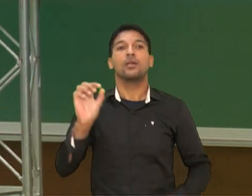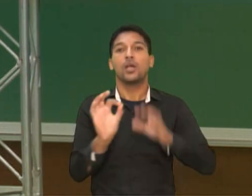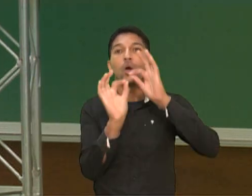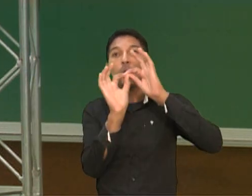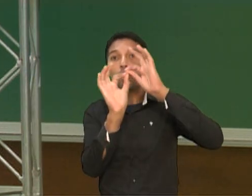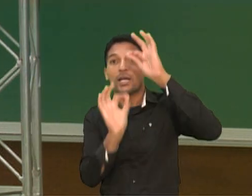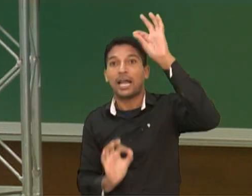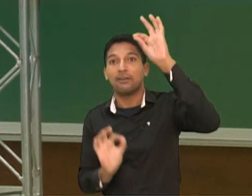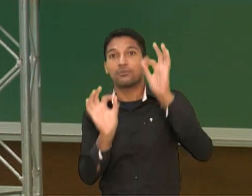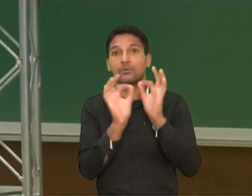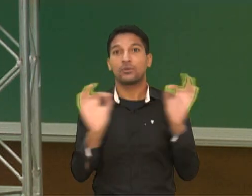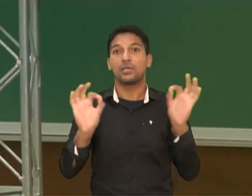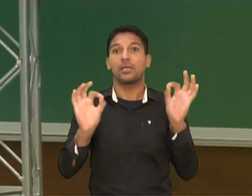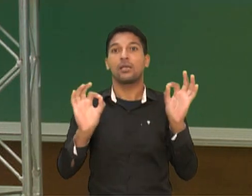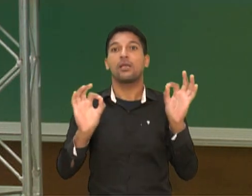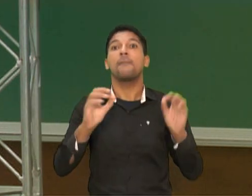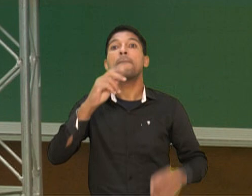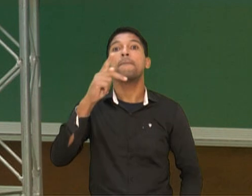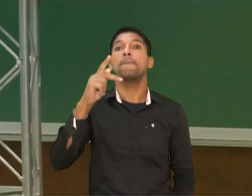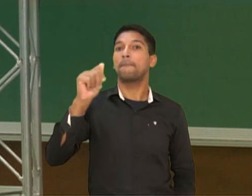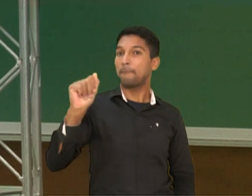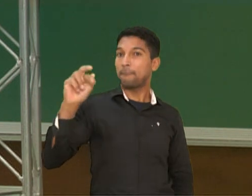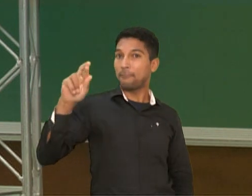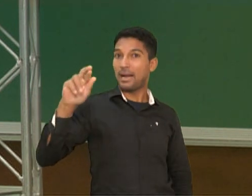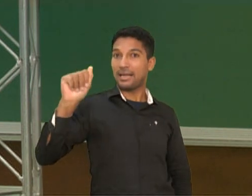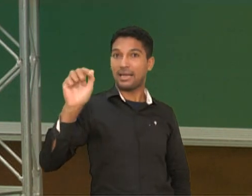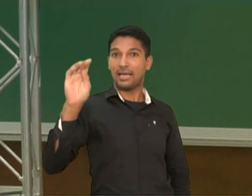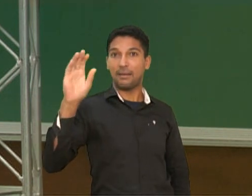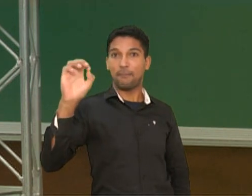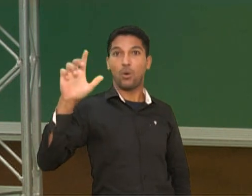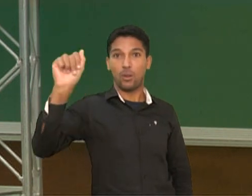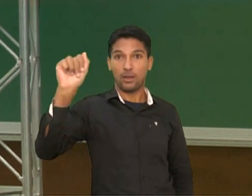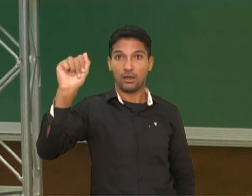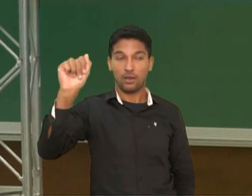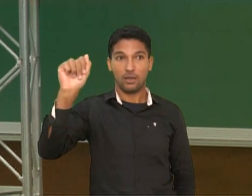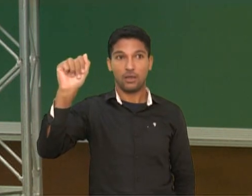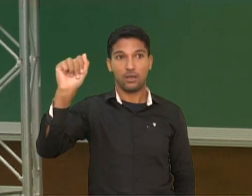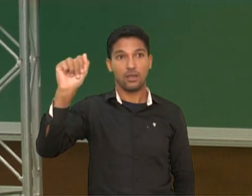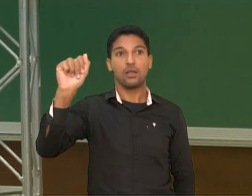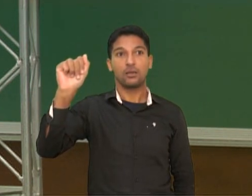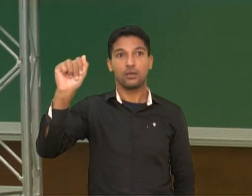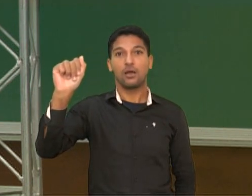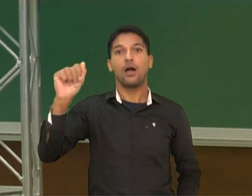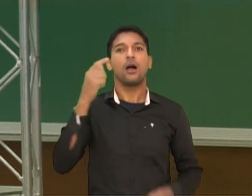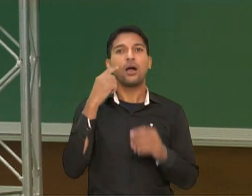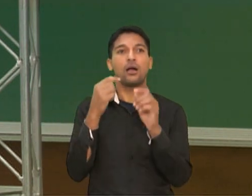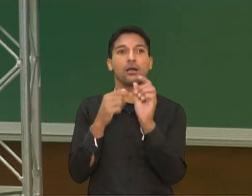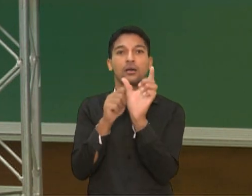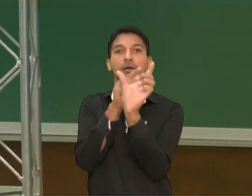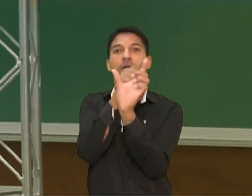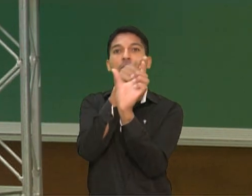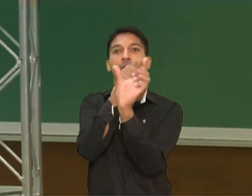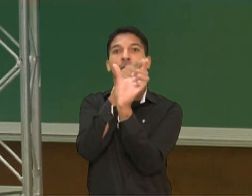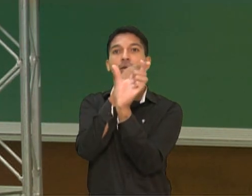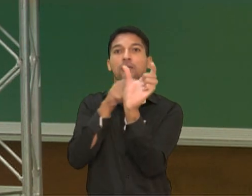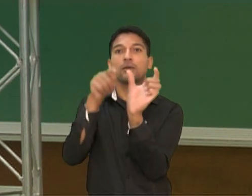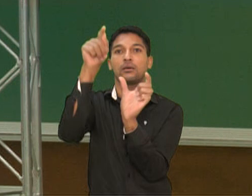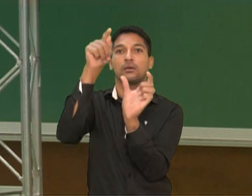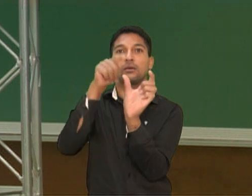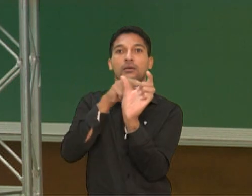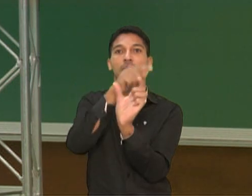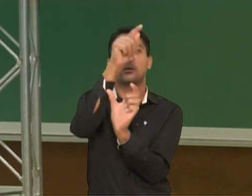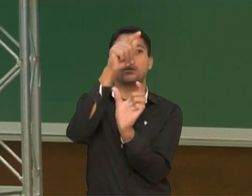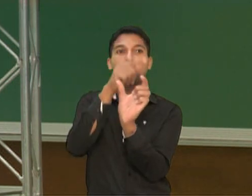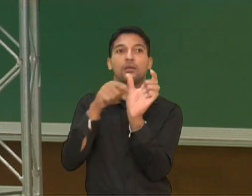Ok, vamos anotar lá então. Gráfico de uma equação de grau 2 é uma parábola. O gráfico é aquele que a gente coloca